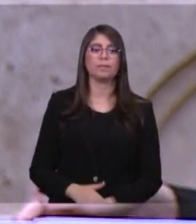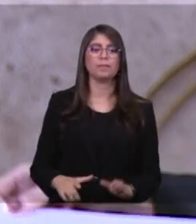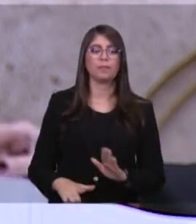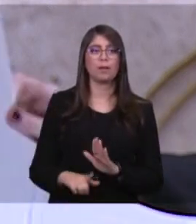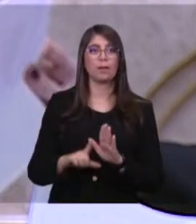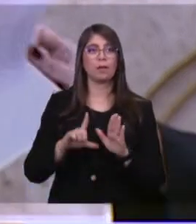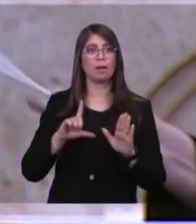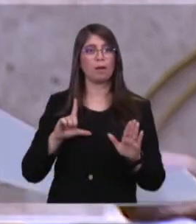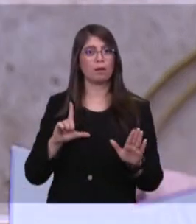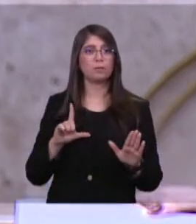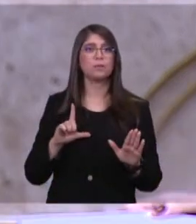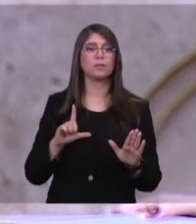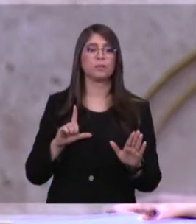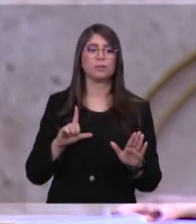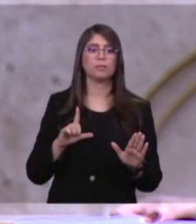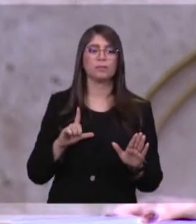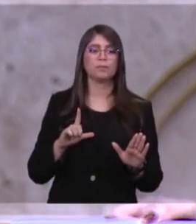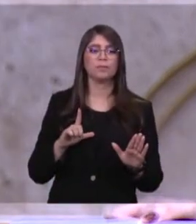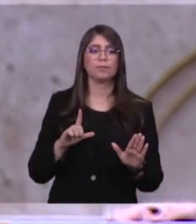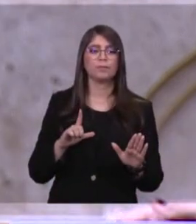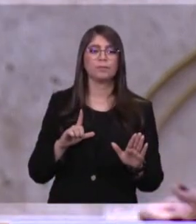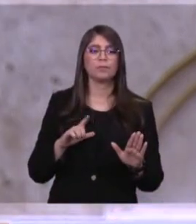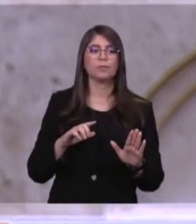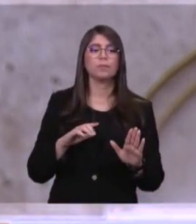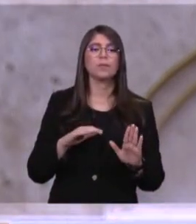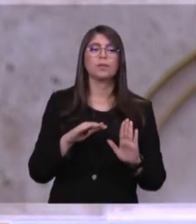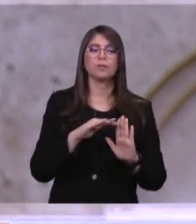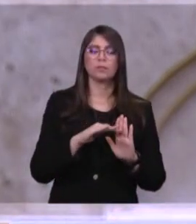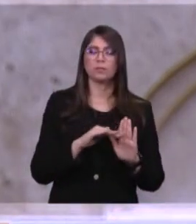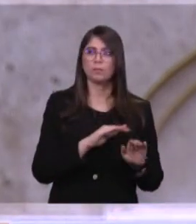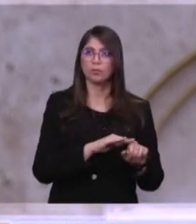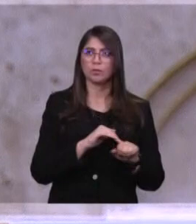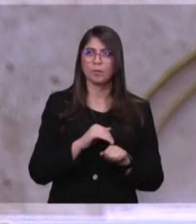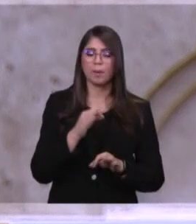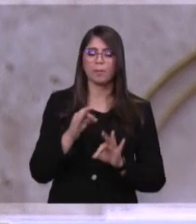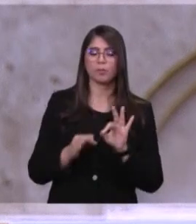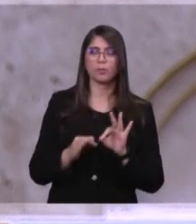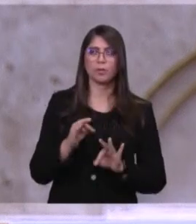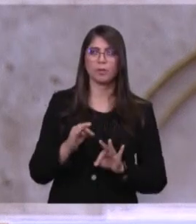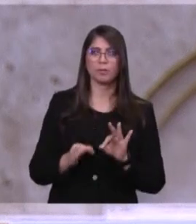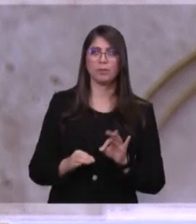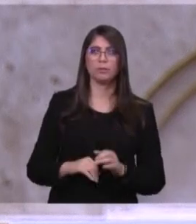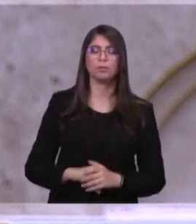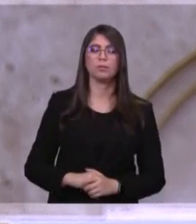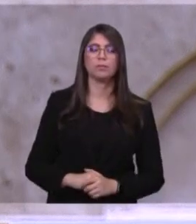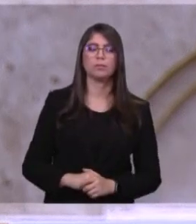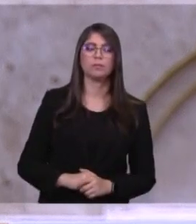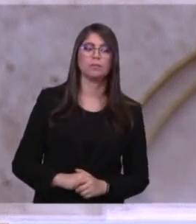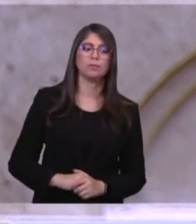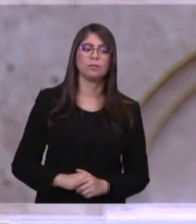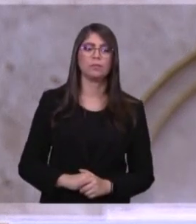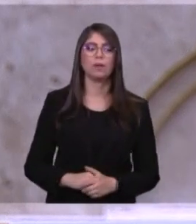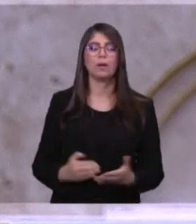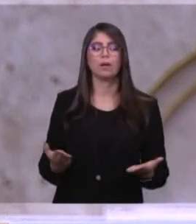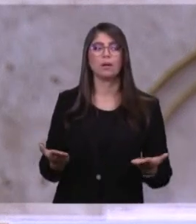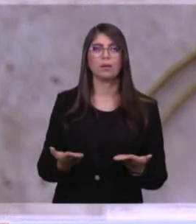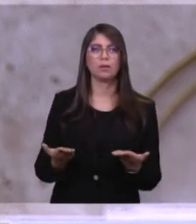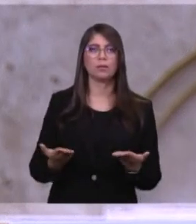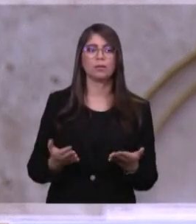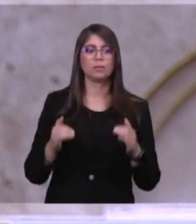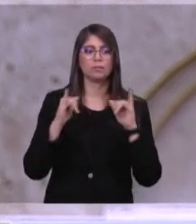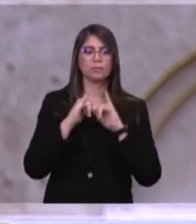Antes de chamar o feito para a continuidade de julgamento, gostaria de fazer